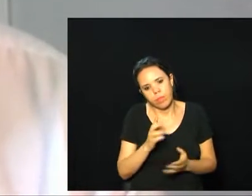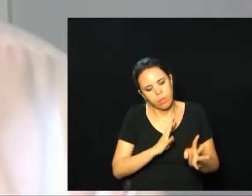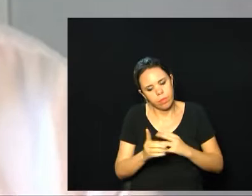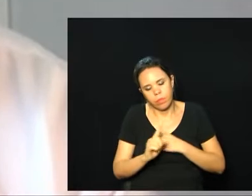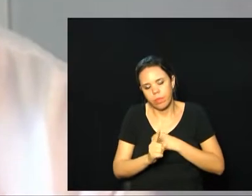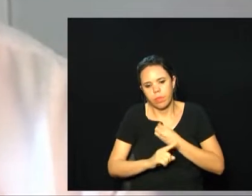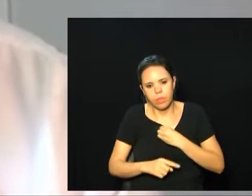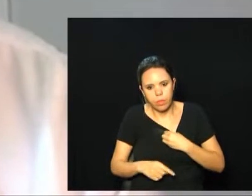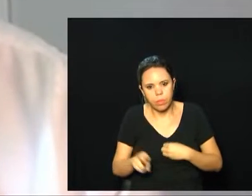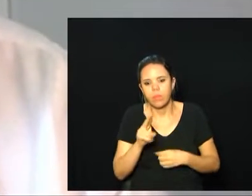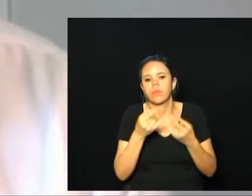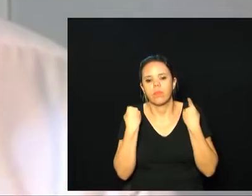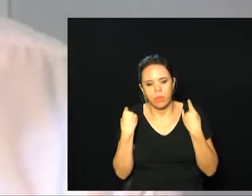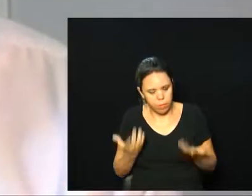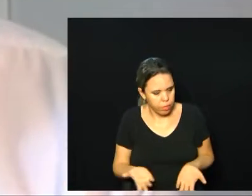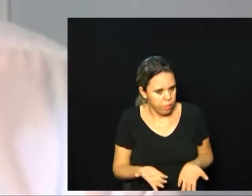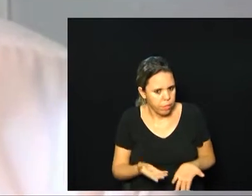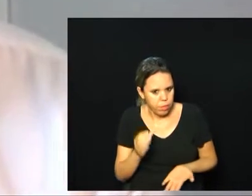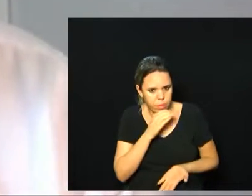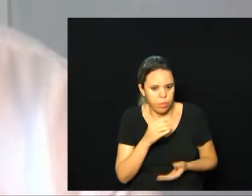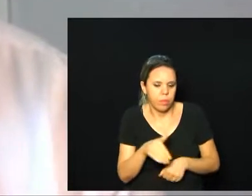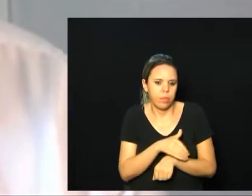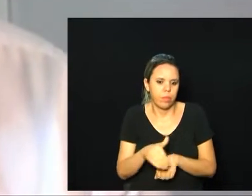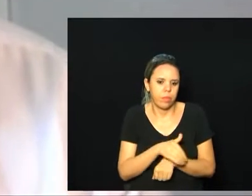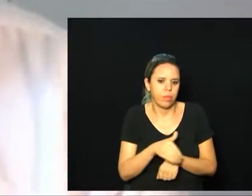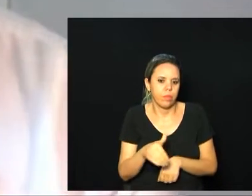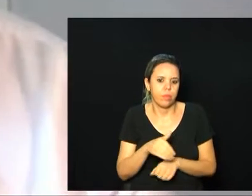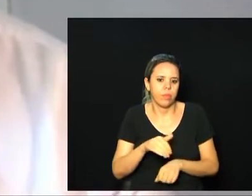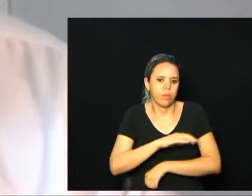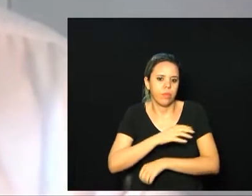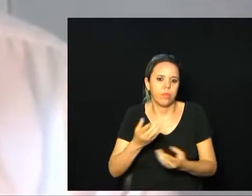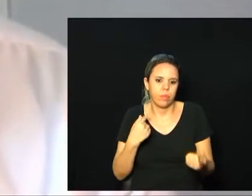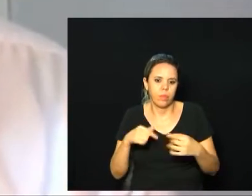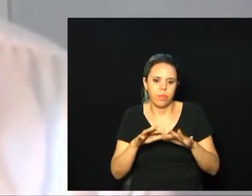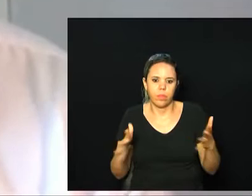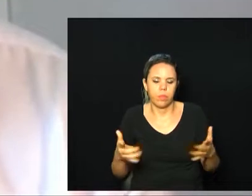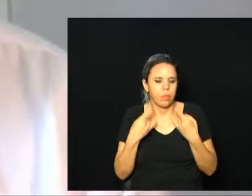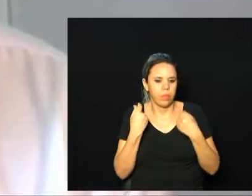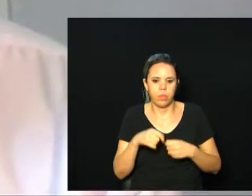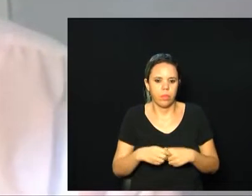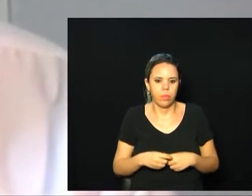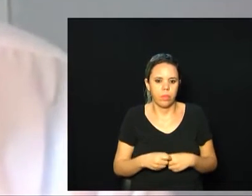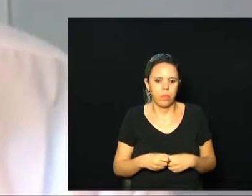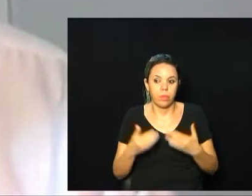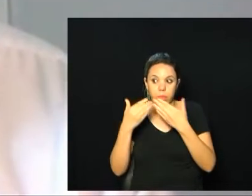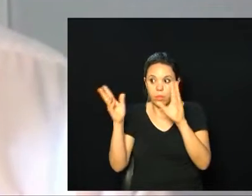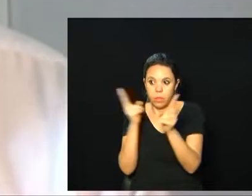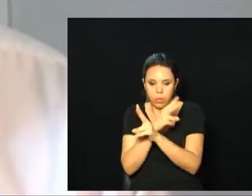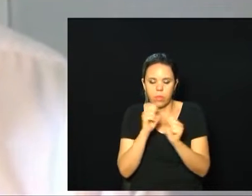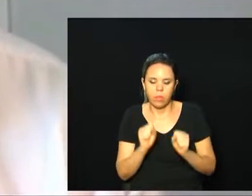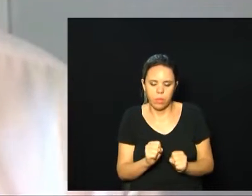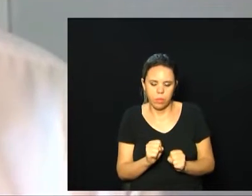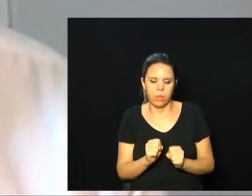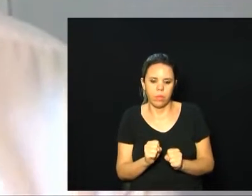aglomerar, vou usar máscara, eu vou correr na rua ou vou andar numa praia, óbvio, eu não preciso estar usando máscara, é totalmente aberto, tá? Mas